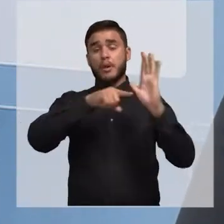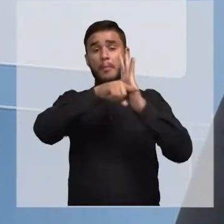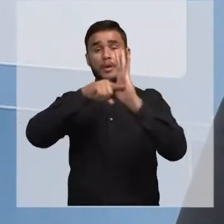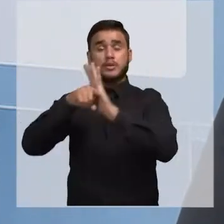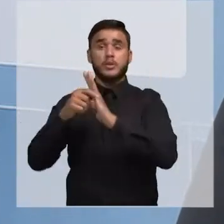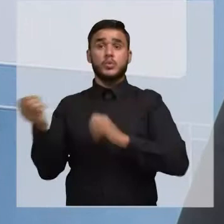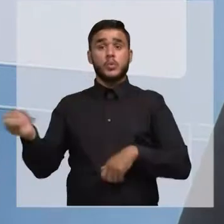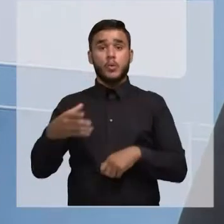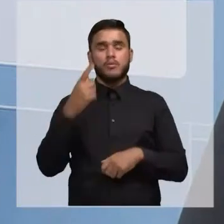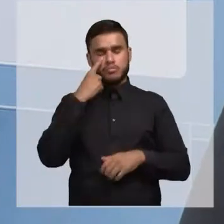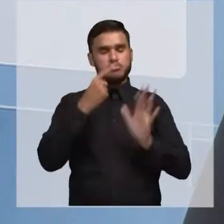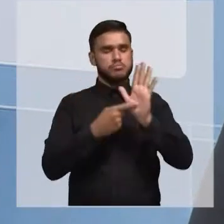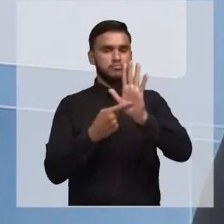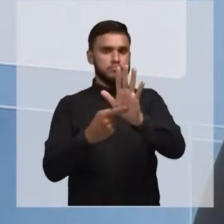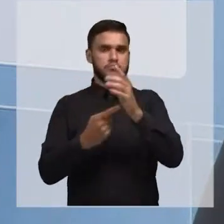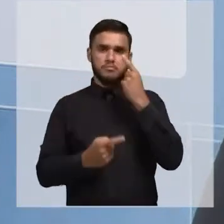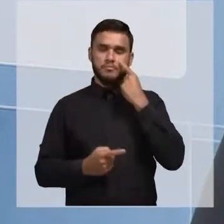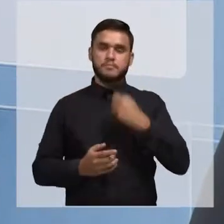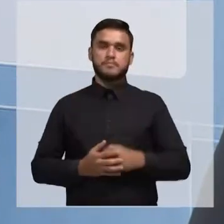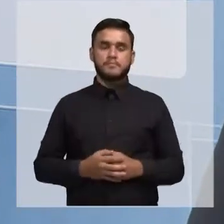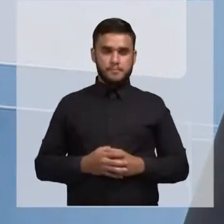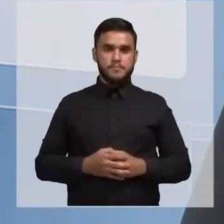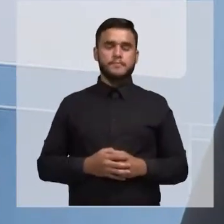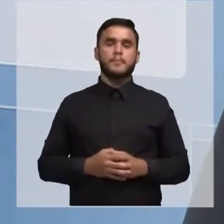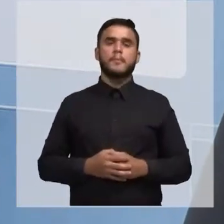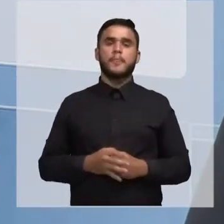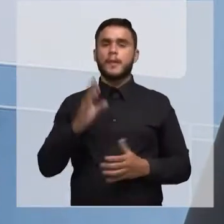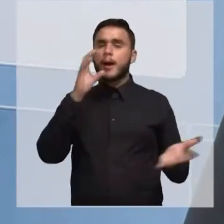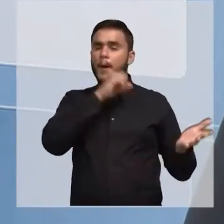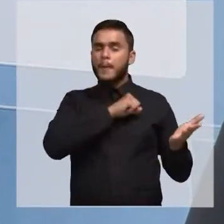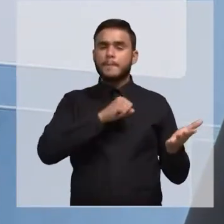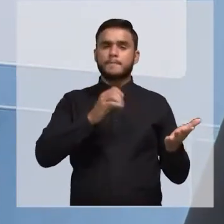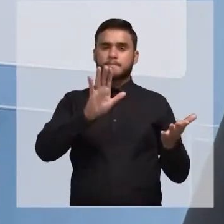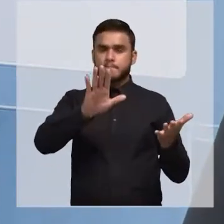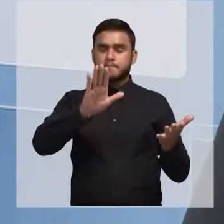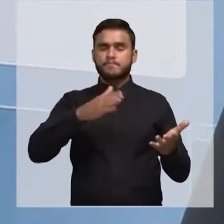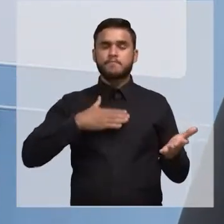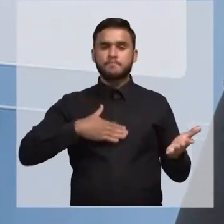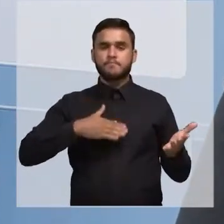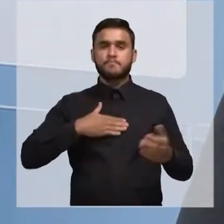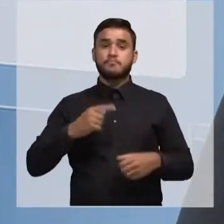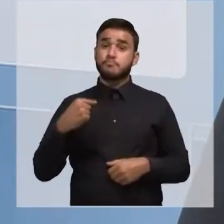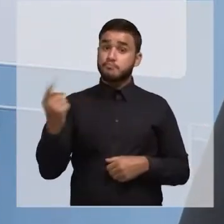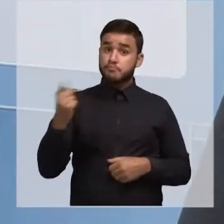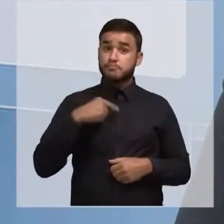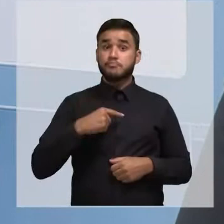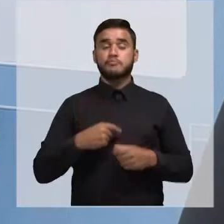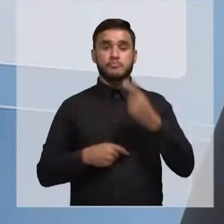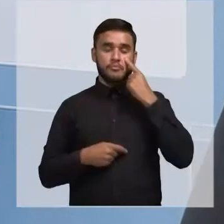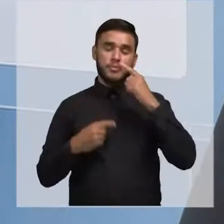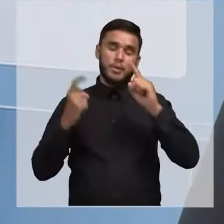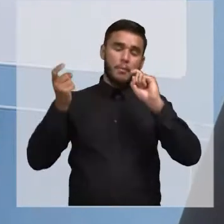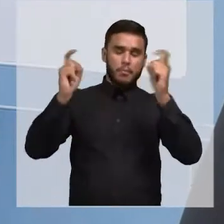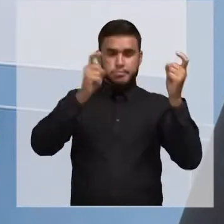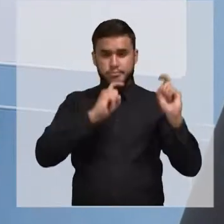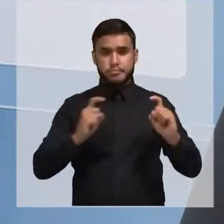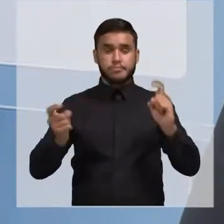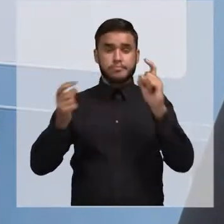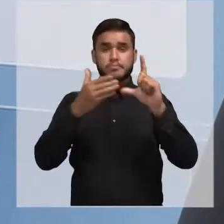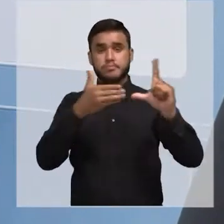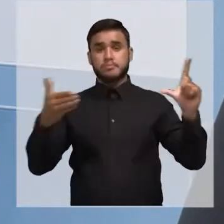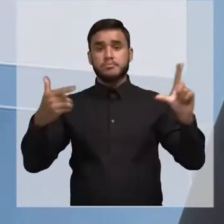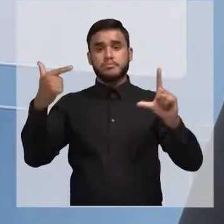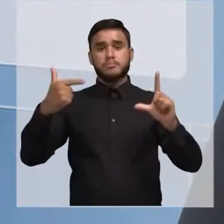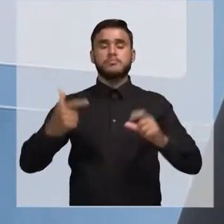nova, nós vamos colocar no terceiro e último bloco. Mas eu vou para um rápido intervalo, não sai daí não, eu volto já para discutir todo esse embrulho aqui que eu estou falando no segundo